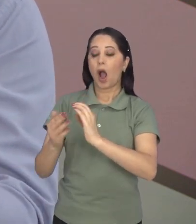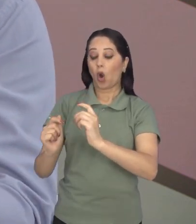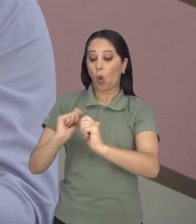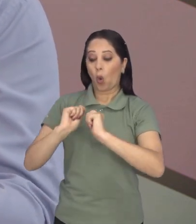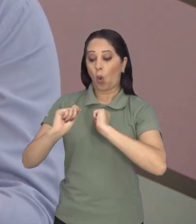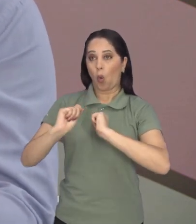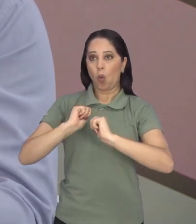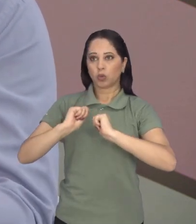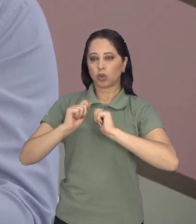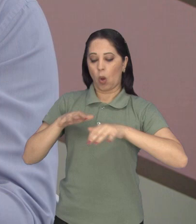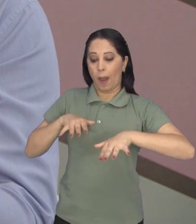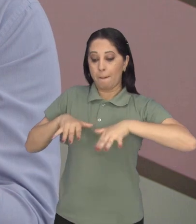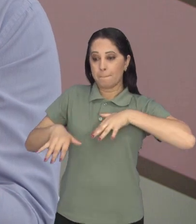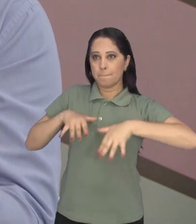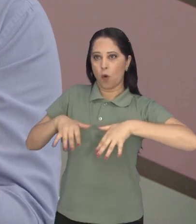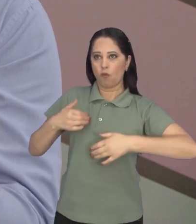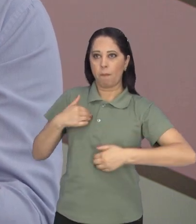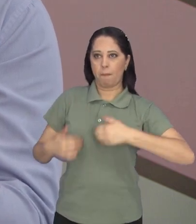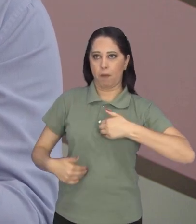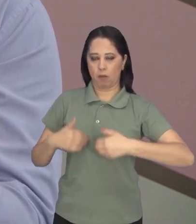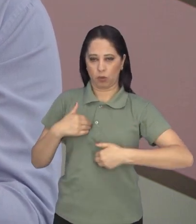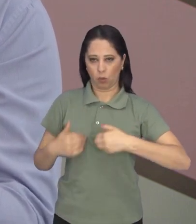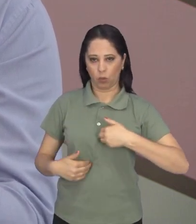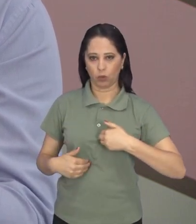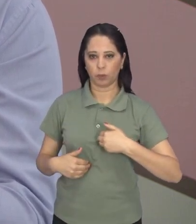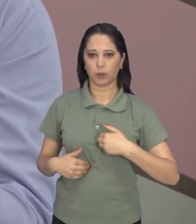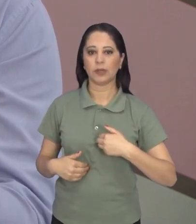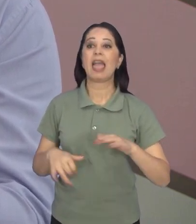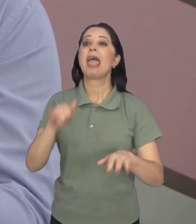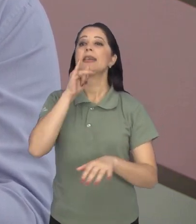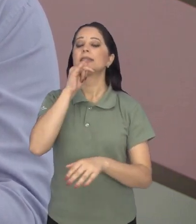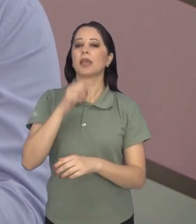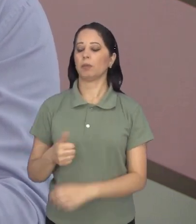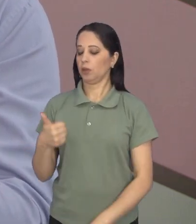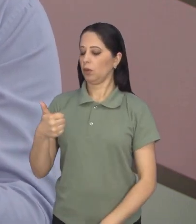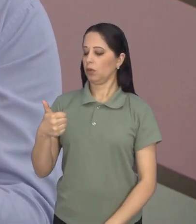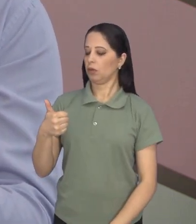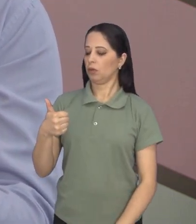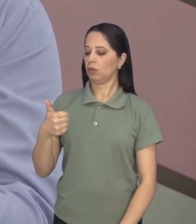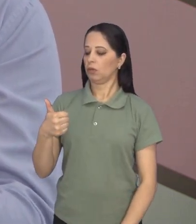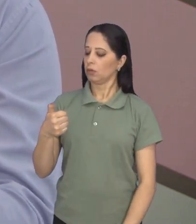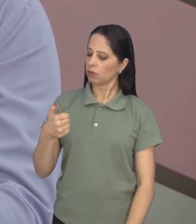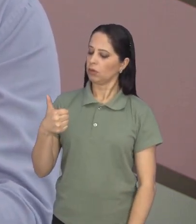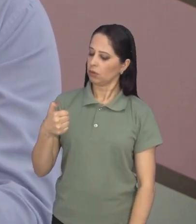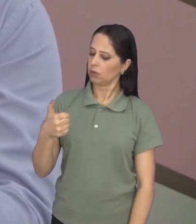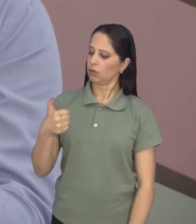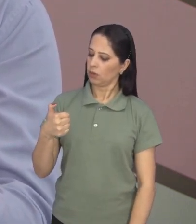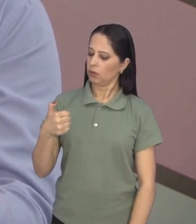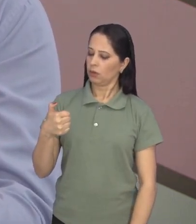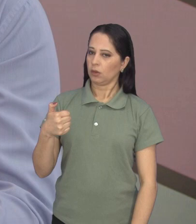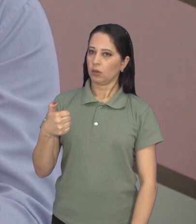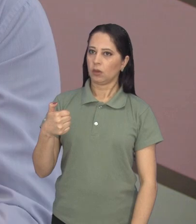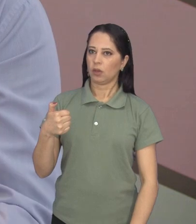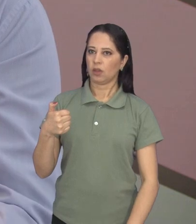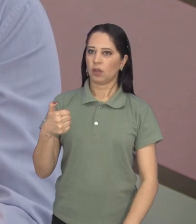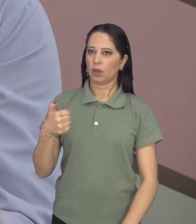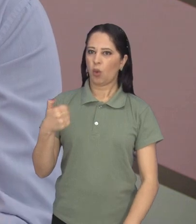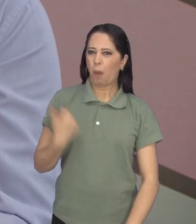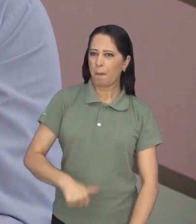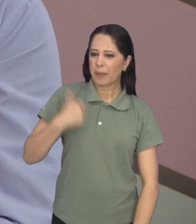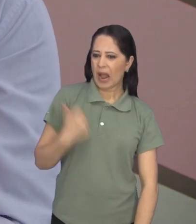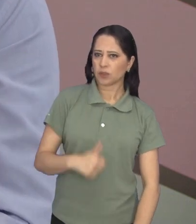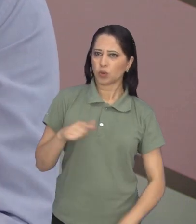que regulam o movimento. Quando eu penso em mexer, eu sempre dou esse exemplo, eu penso em mexer o dedão da